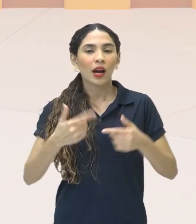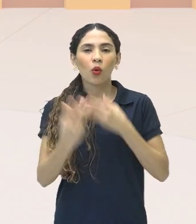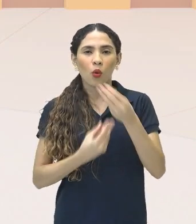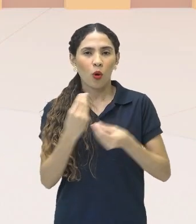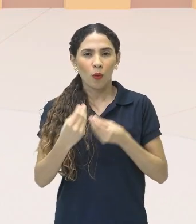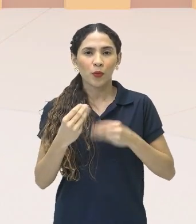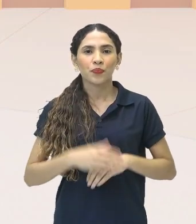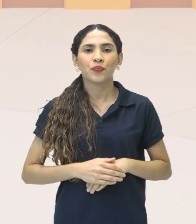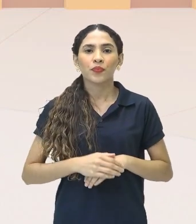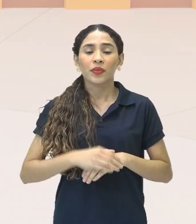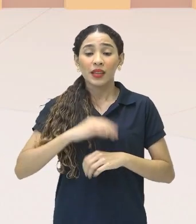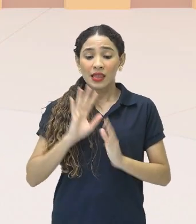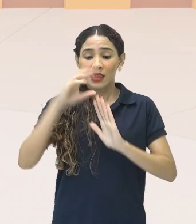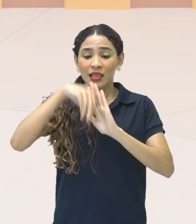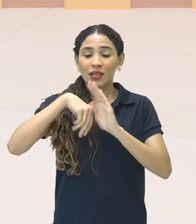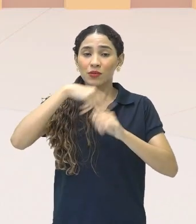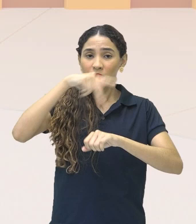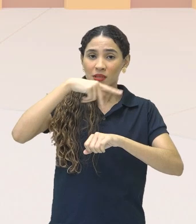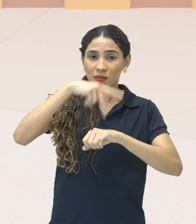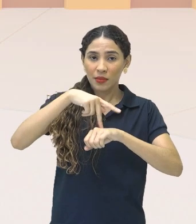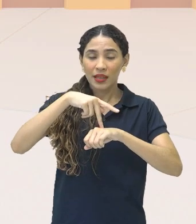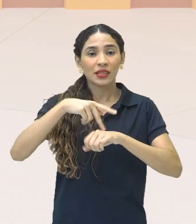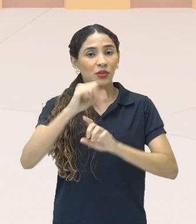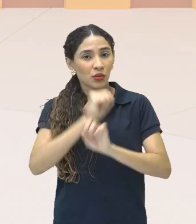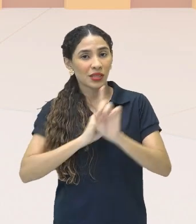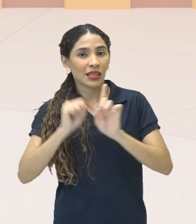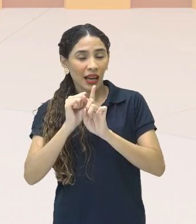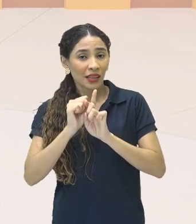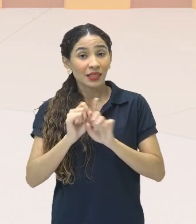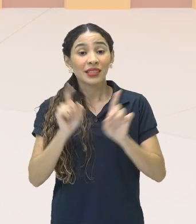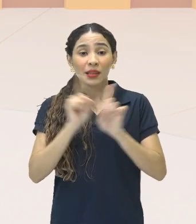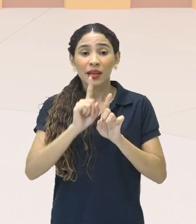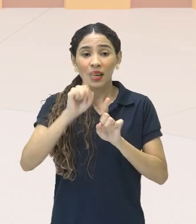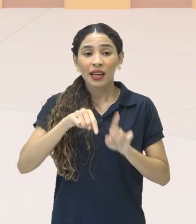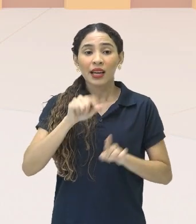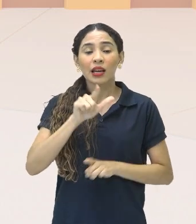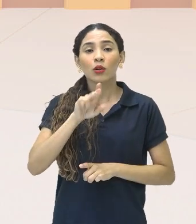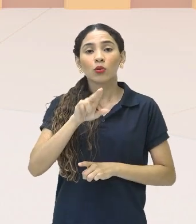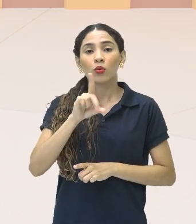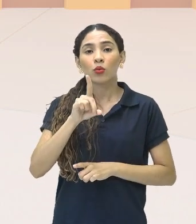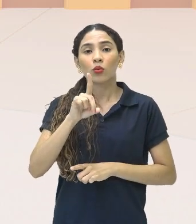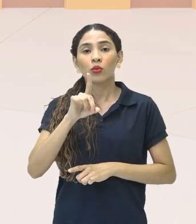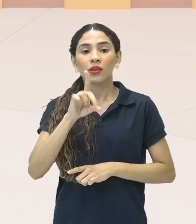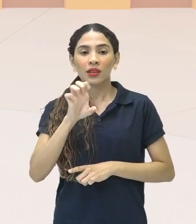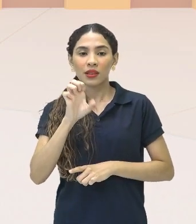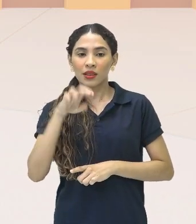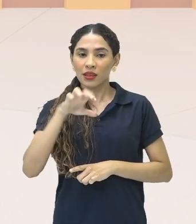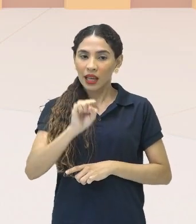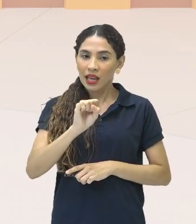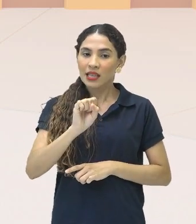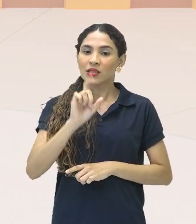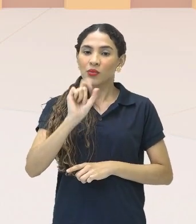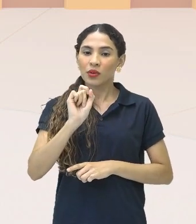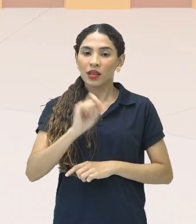maneira na sociedade. E ele também é lúdico, ele também é ludens, ele também